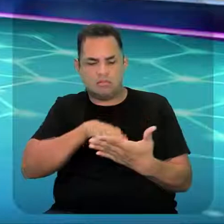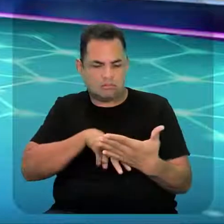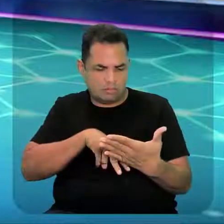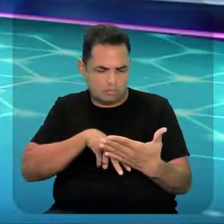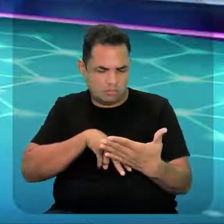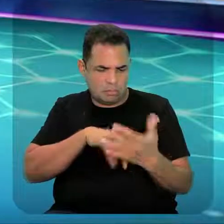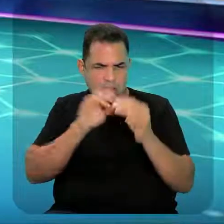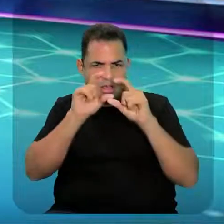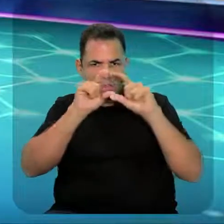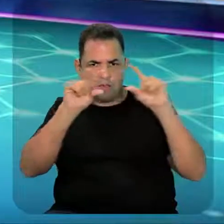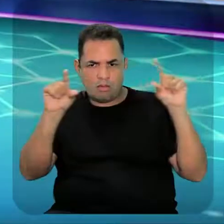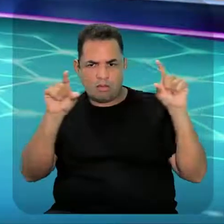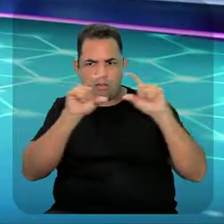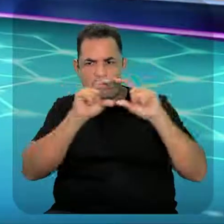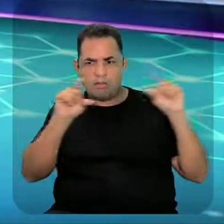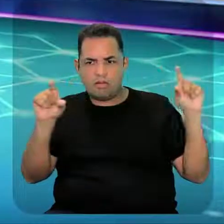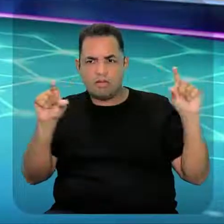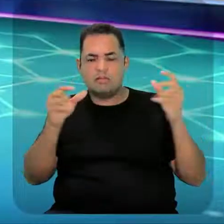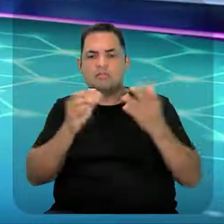com calma,